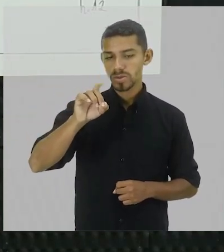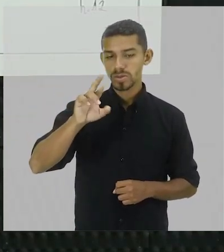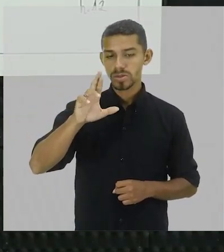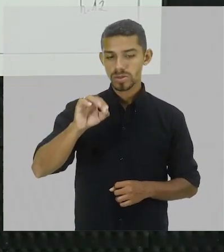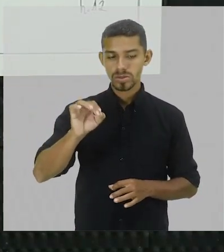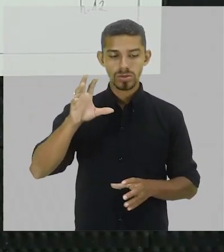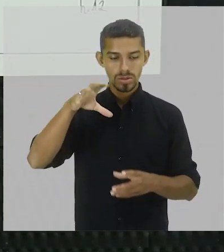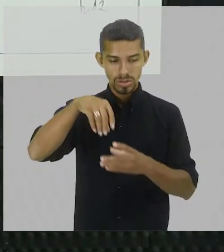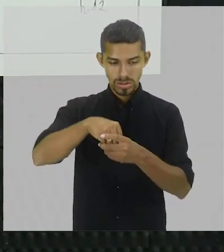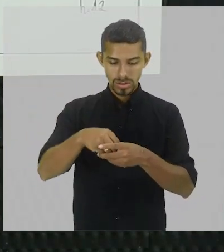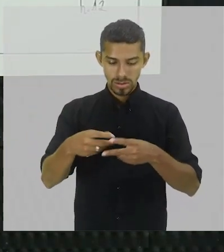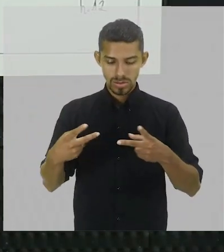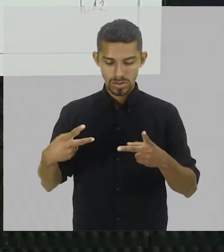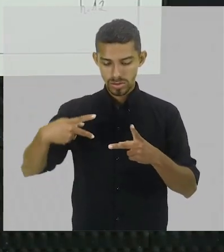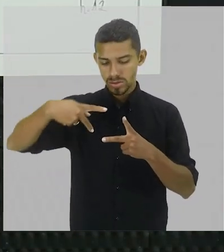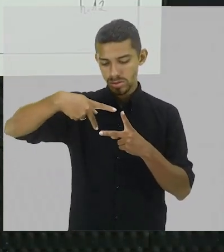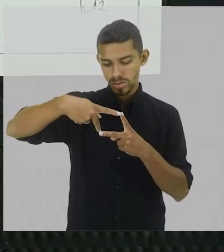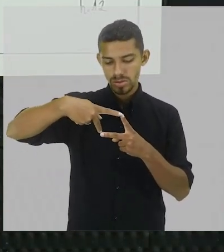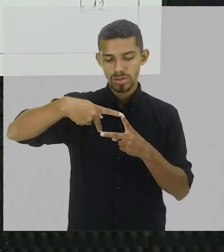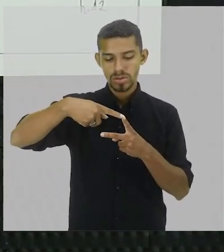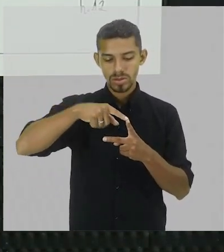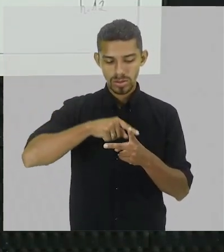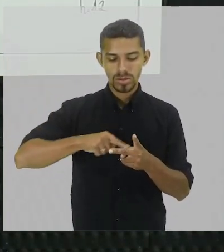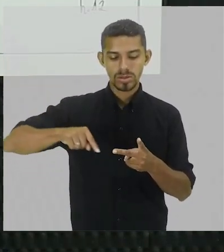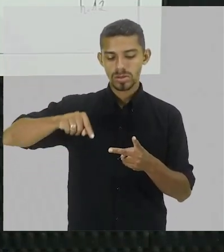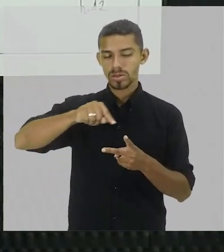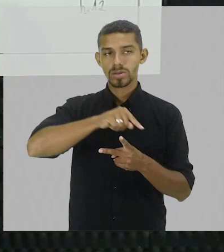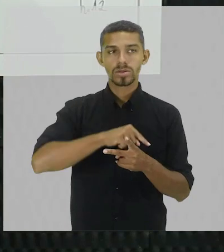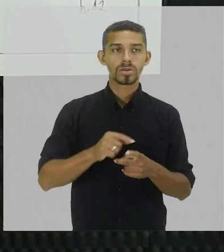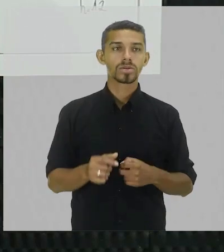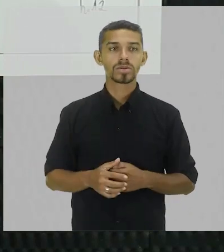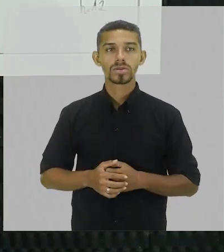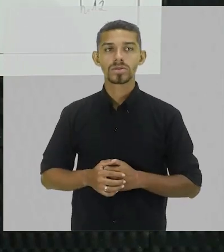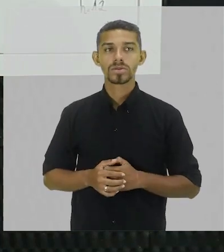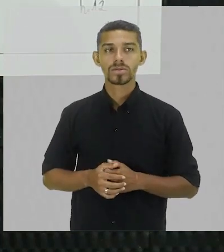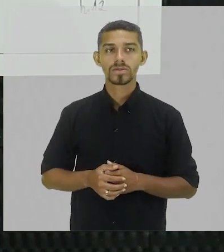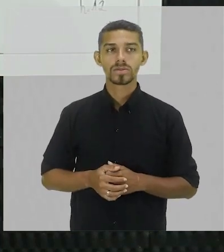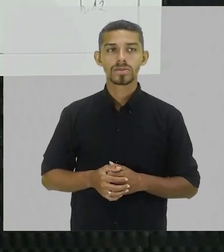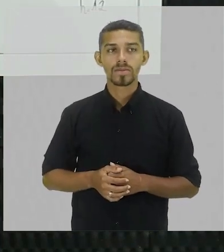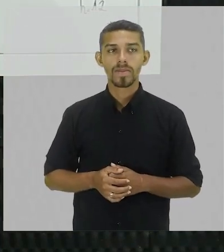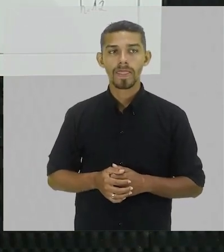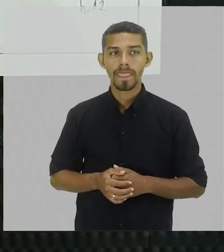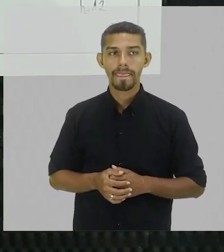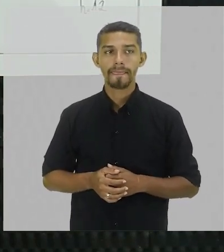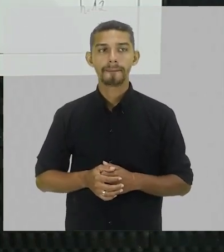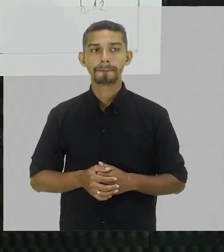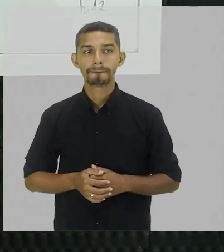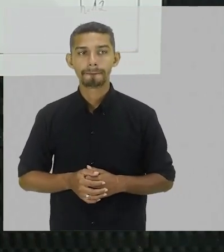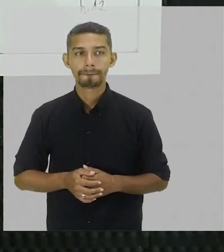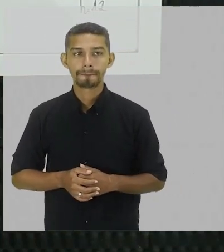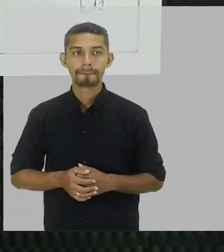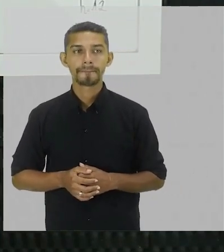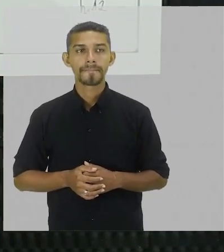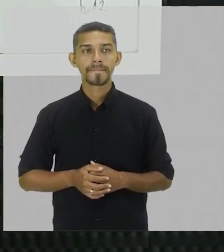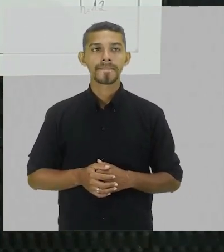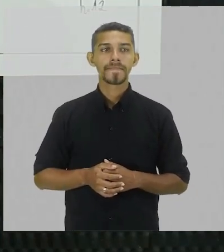inscrito em uma circunferência, o lado desse quadrado aqui, ó, é